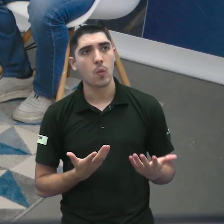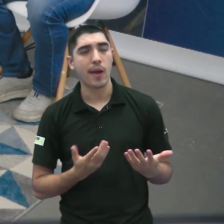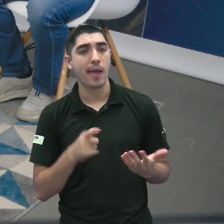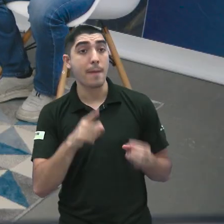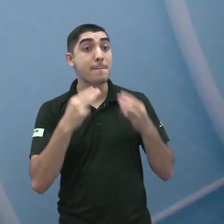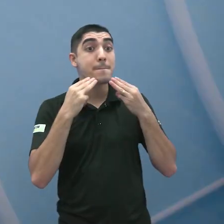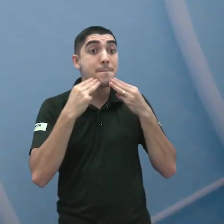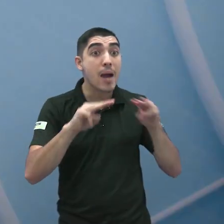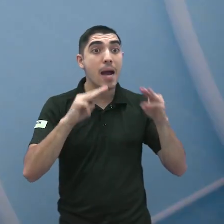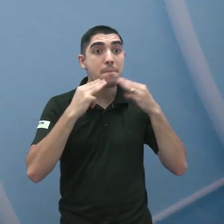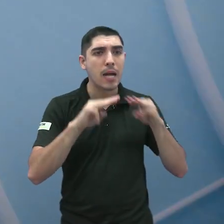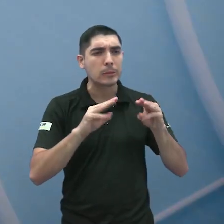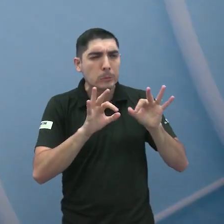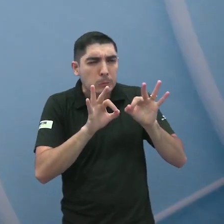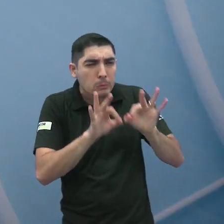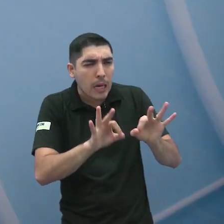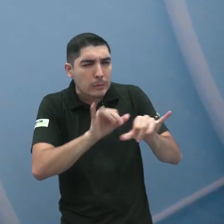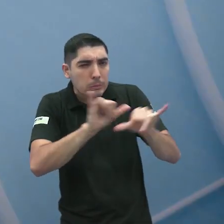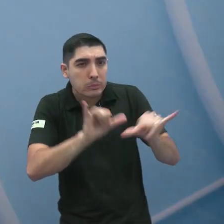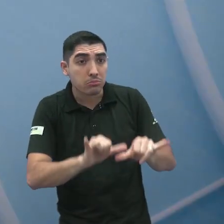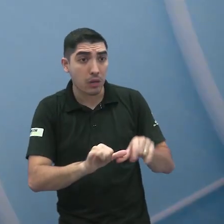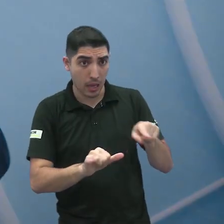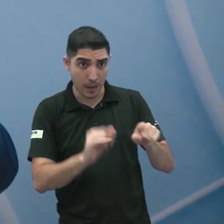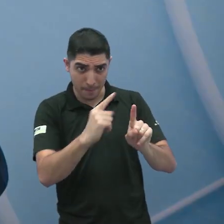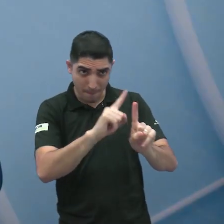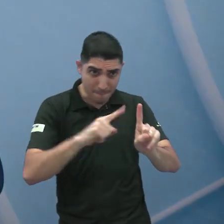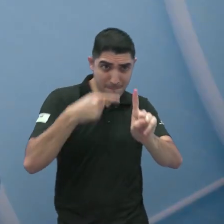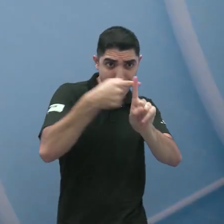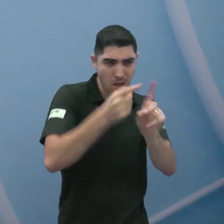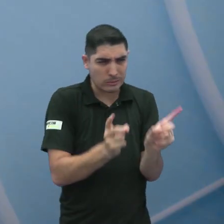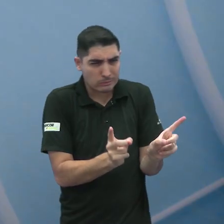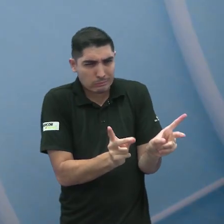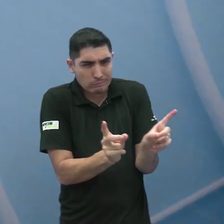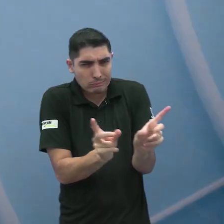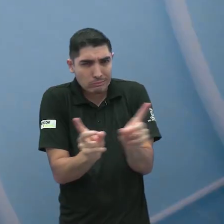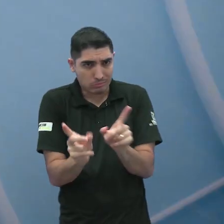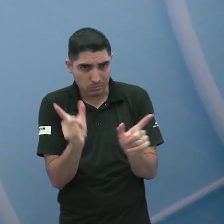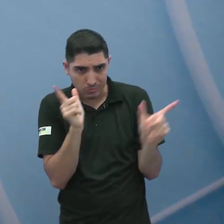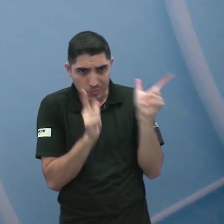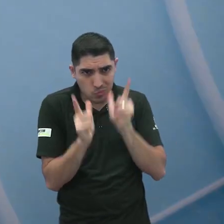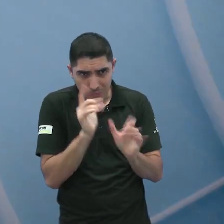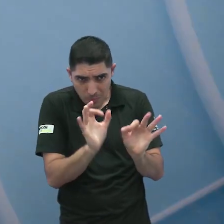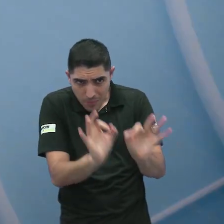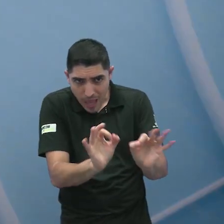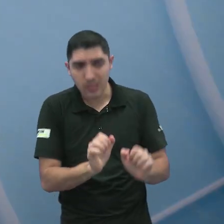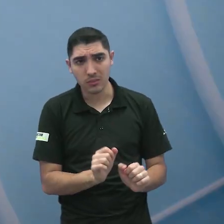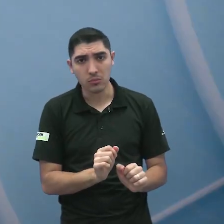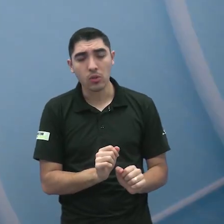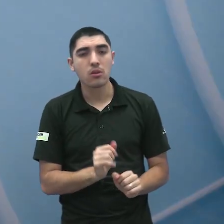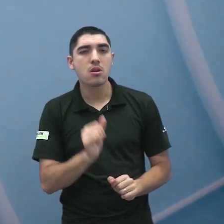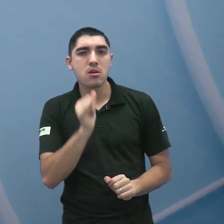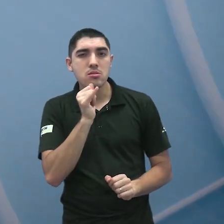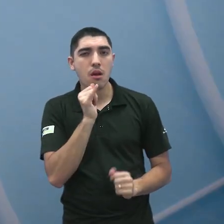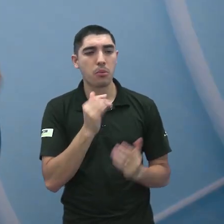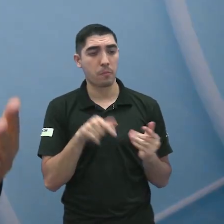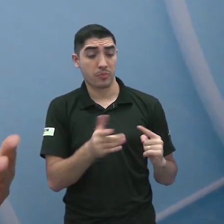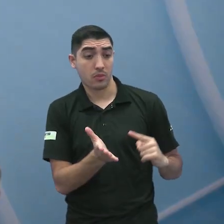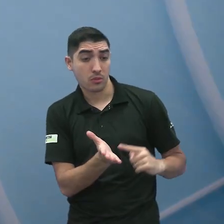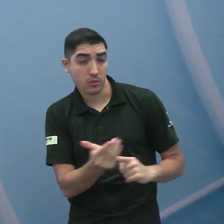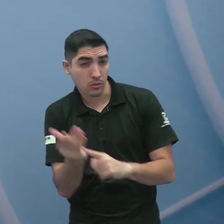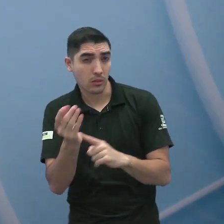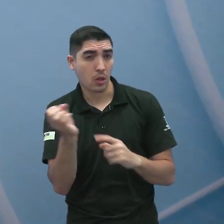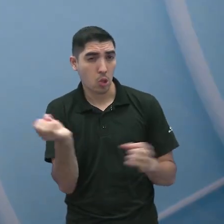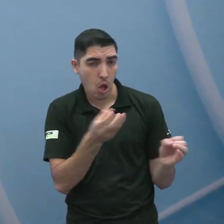personalizado realmente aumentam as vendas, vem gerando esse aumento no dia a dia, assim, com as novas